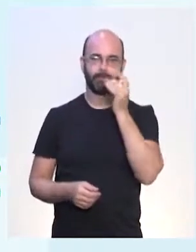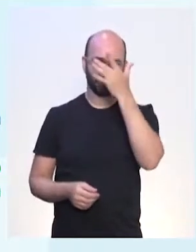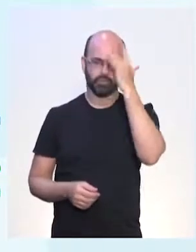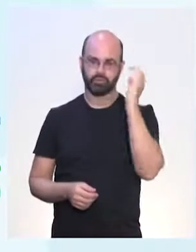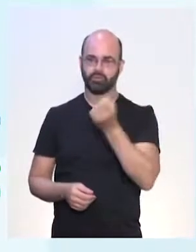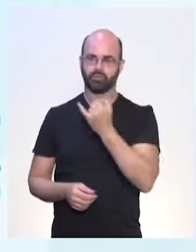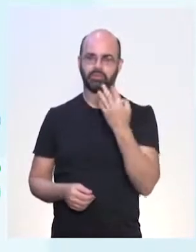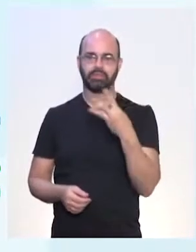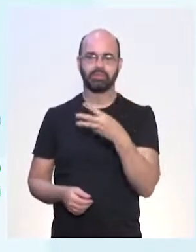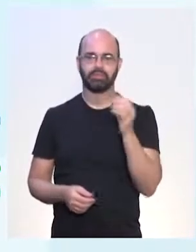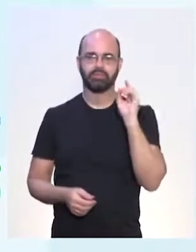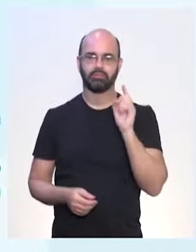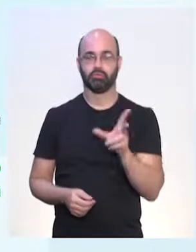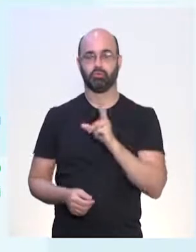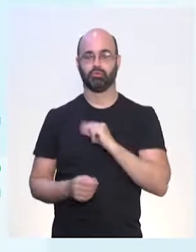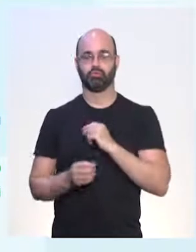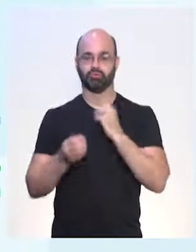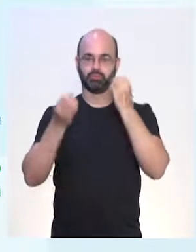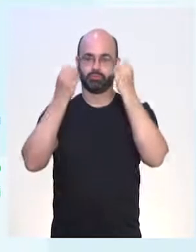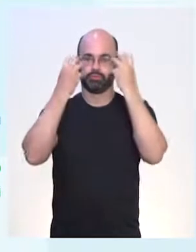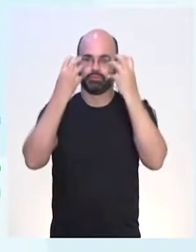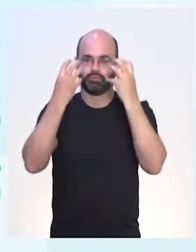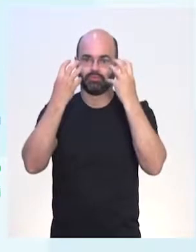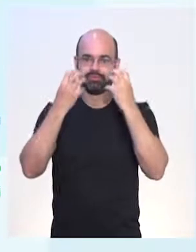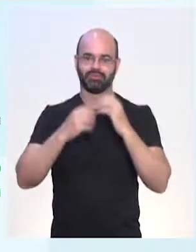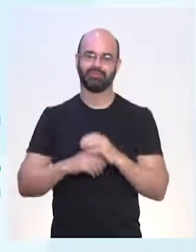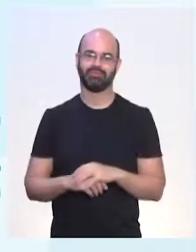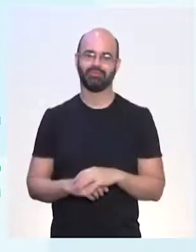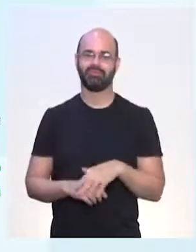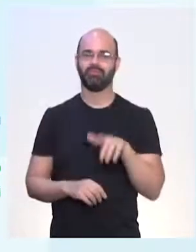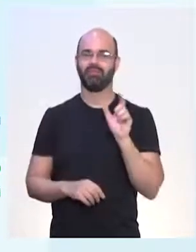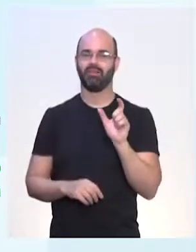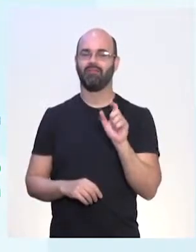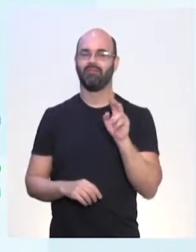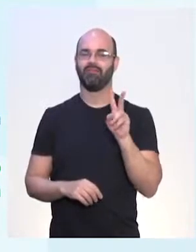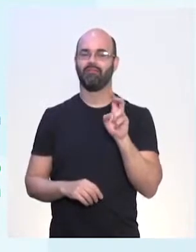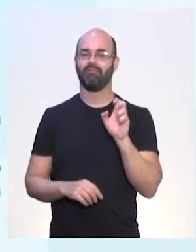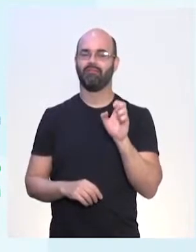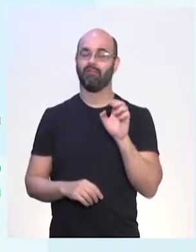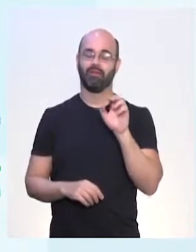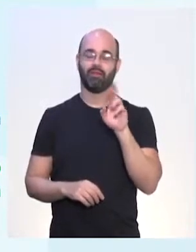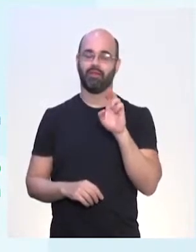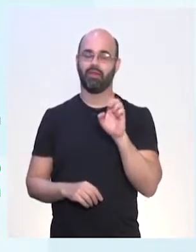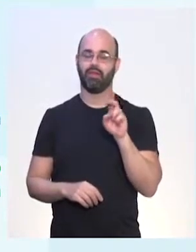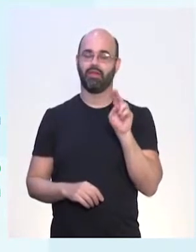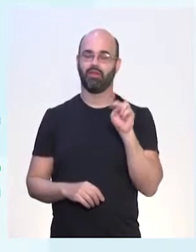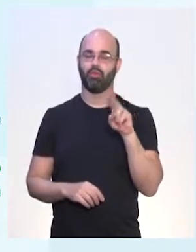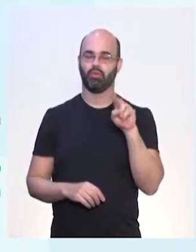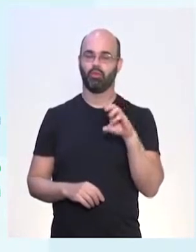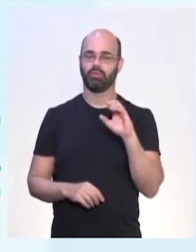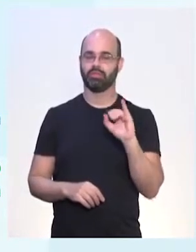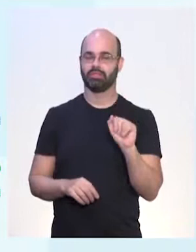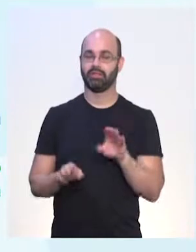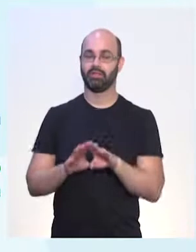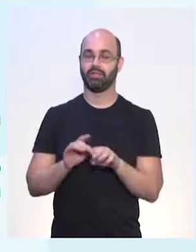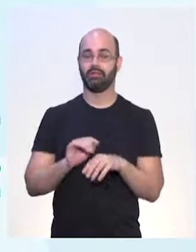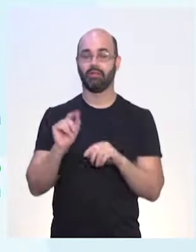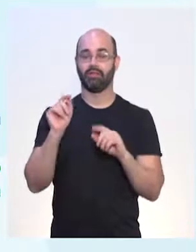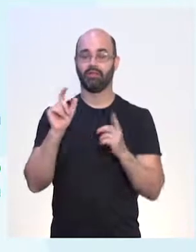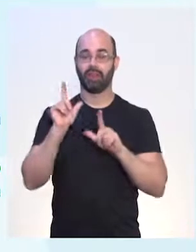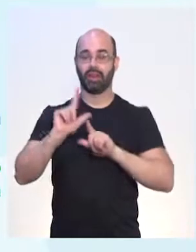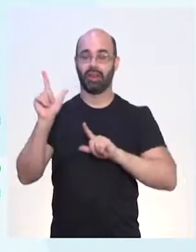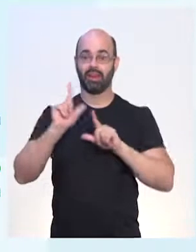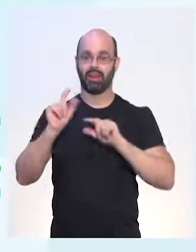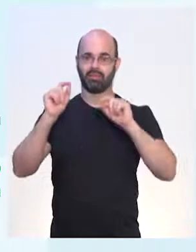né? Isso chama atenção também. O vocábulo renúncia e o tamanho da fonte, né? A letra para chamar atenção. Então, a gente